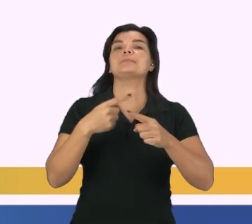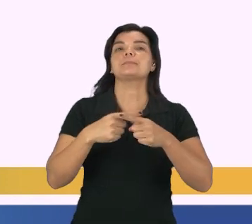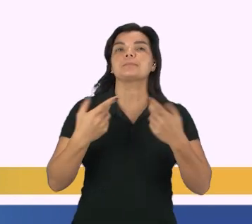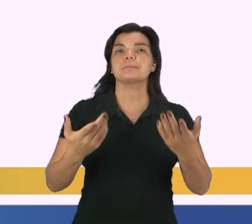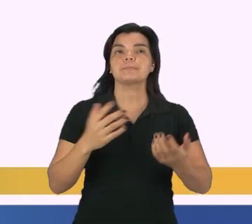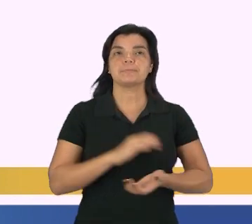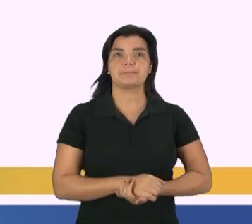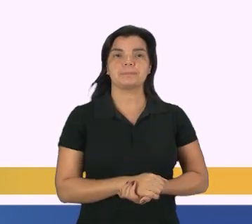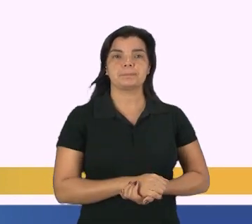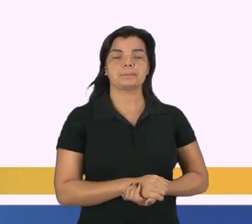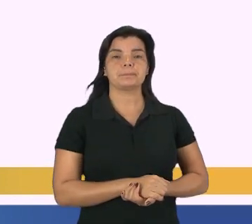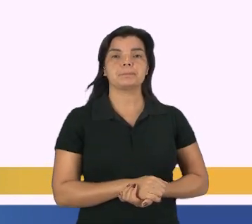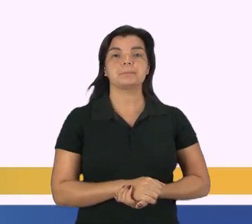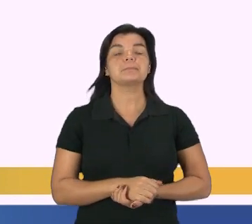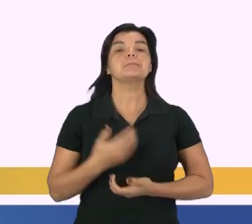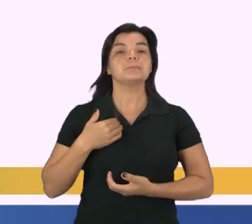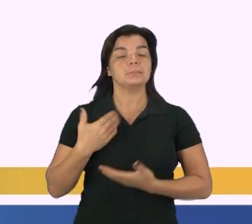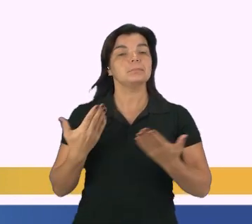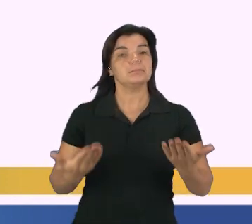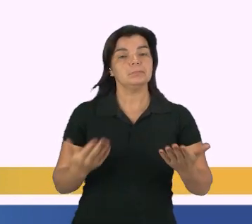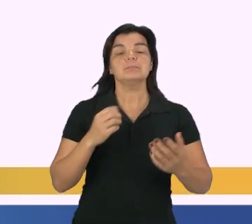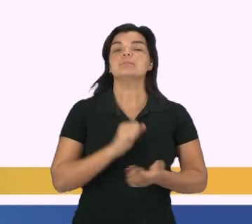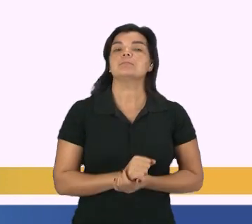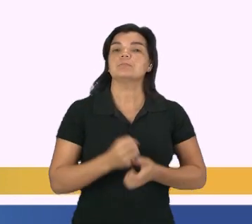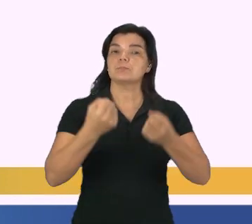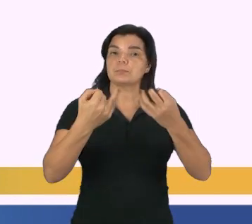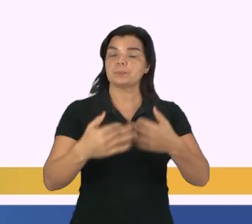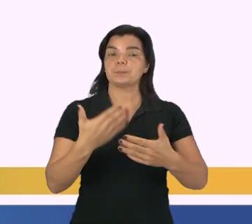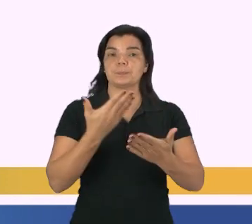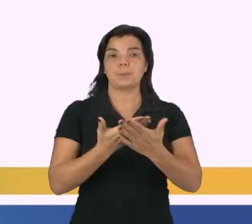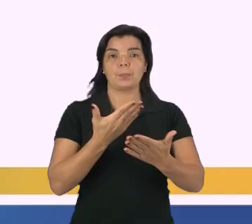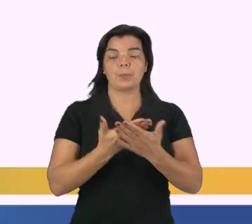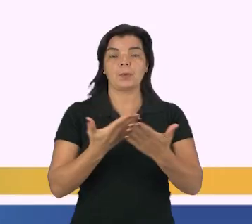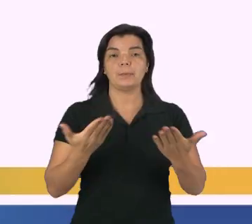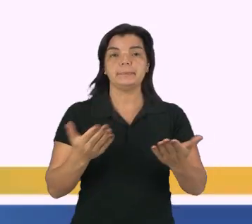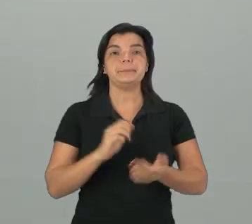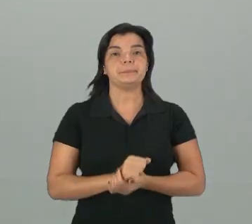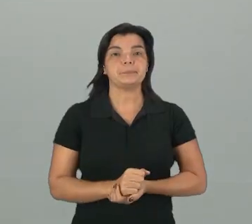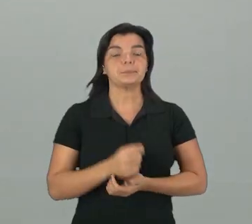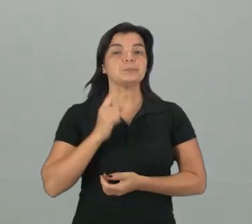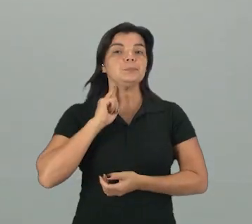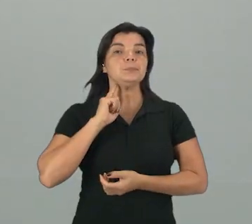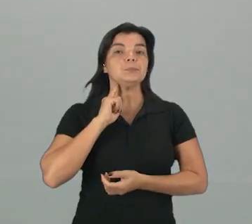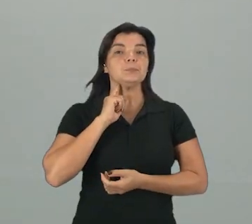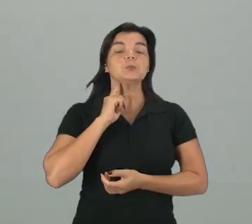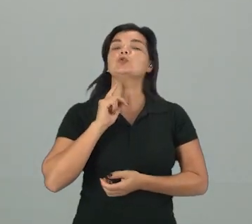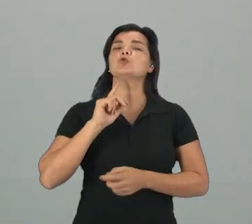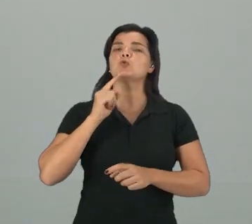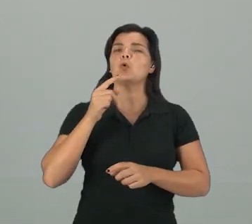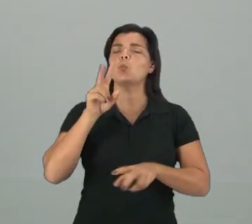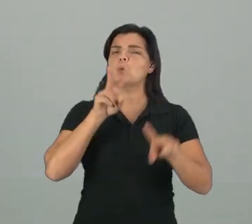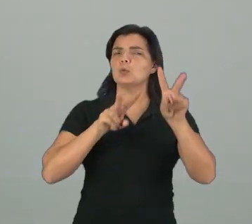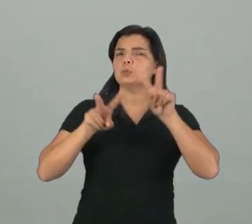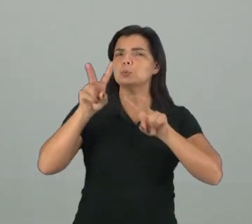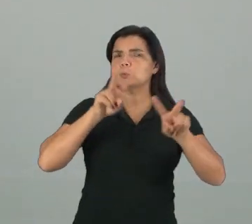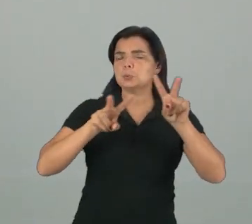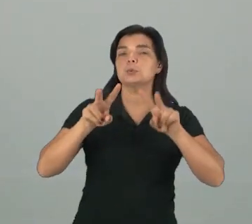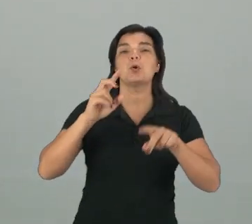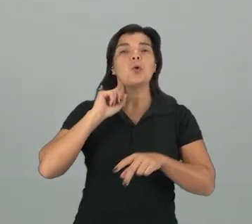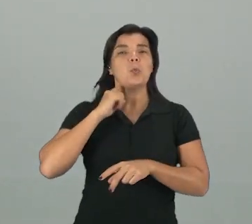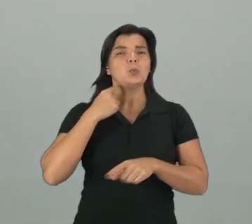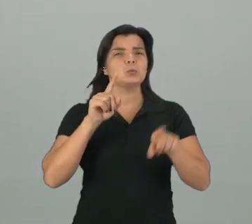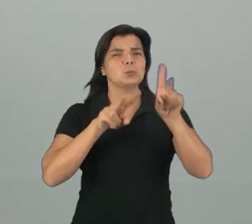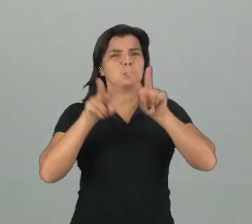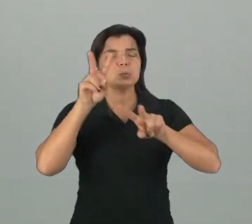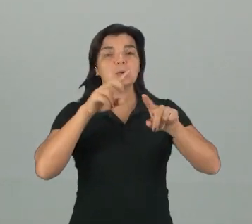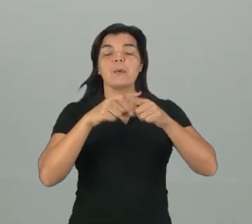quê? Vejam bem, nós estamos falando aqui na nossa aula, nesse momento, sobre poluição visual. Isso mesmo, aquela imagem